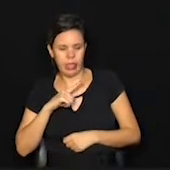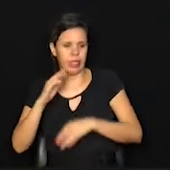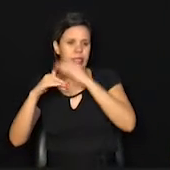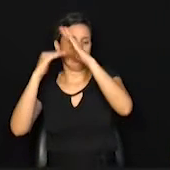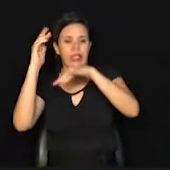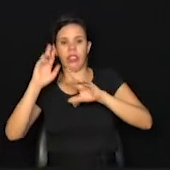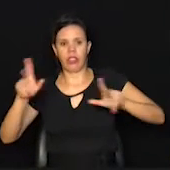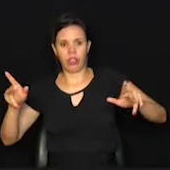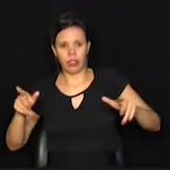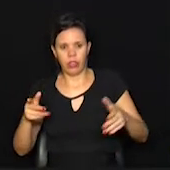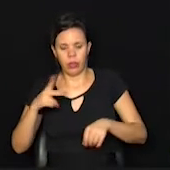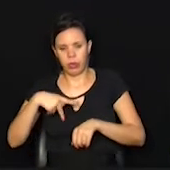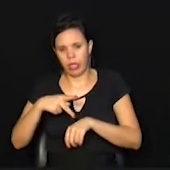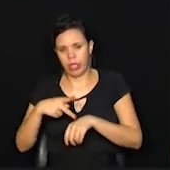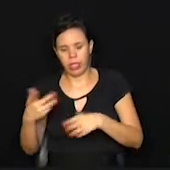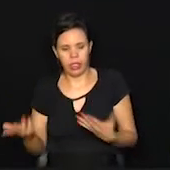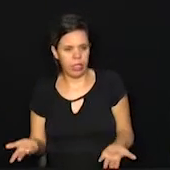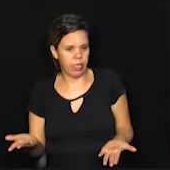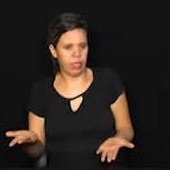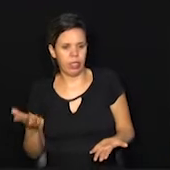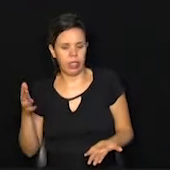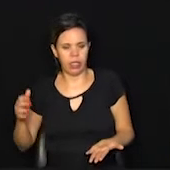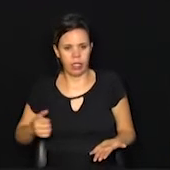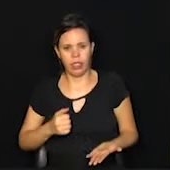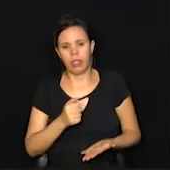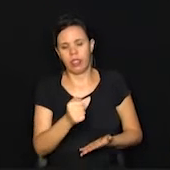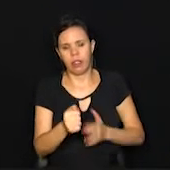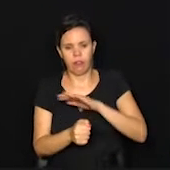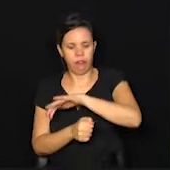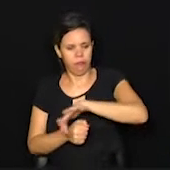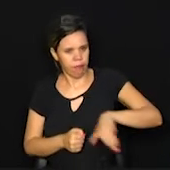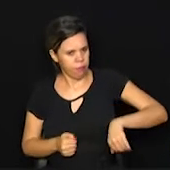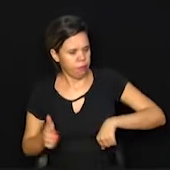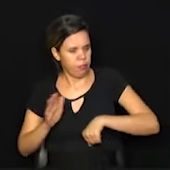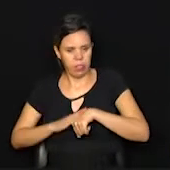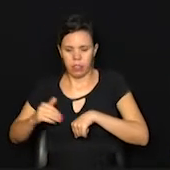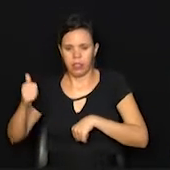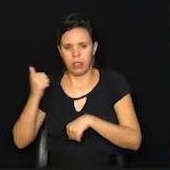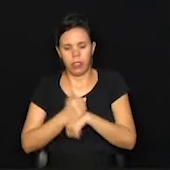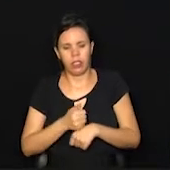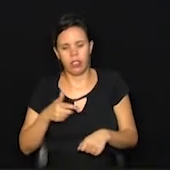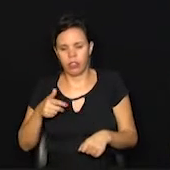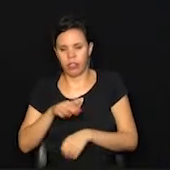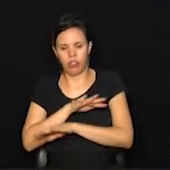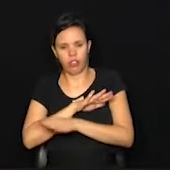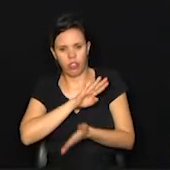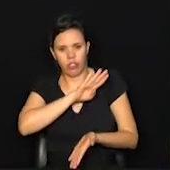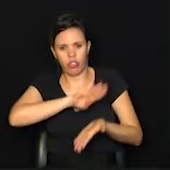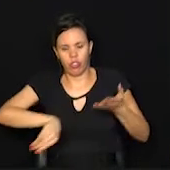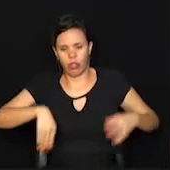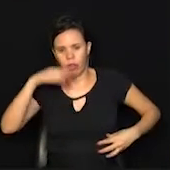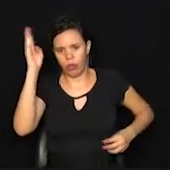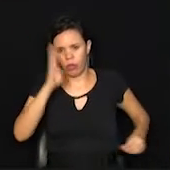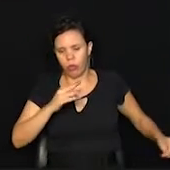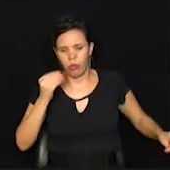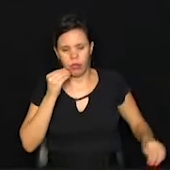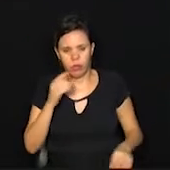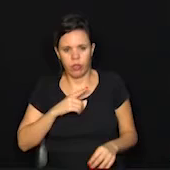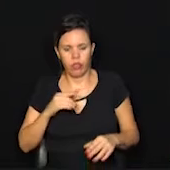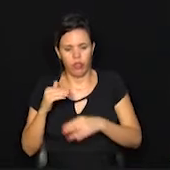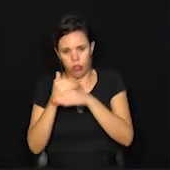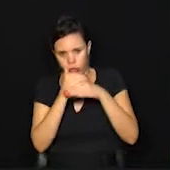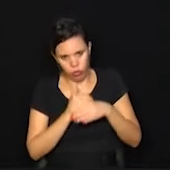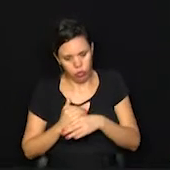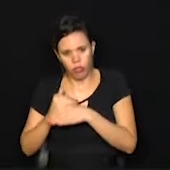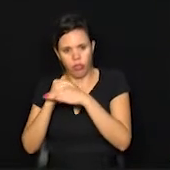desenvolvimento diferente do país o golpe impediu isso o golpe cortou a possibilidade do Brasil ser um país mais